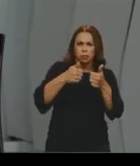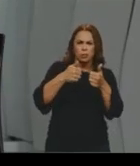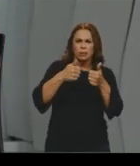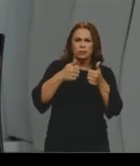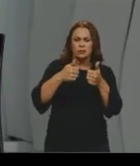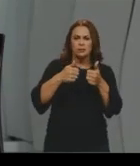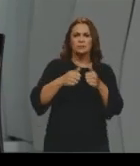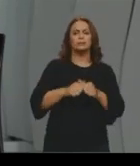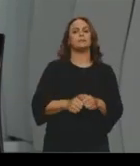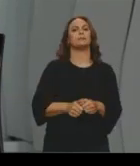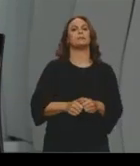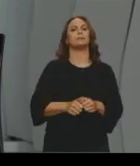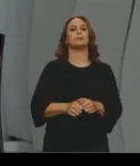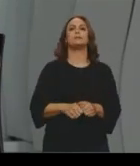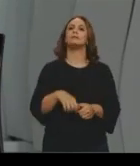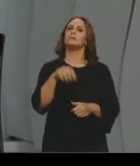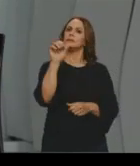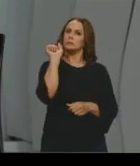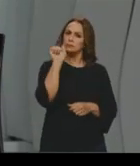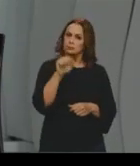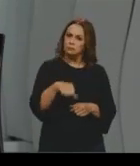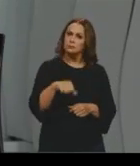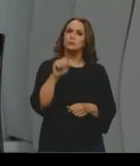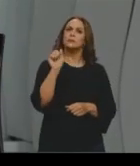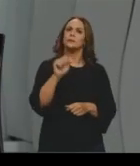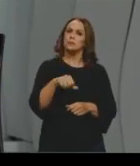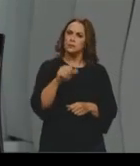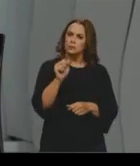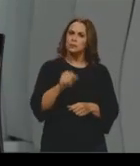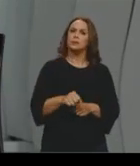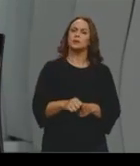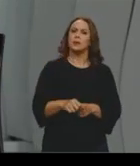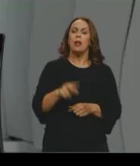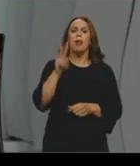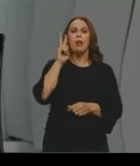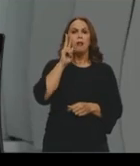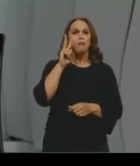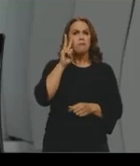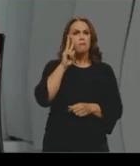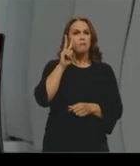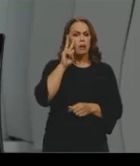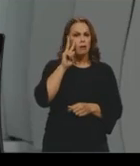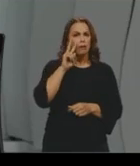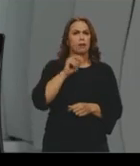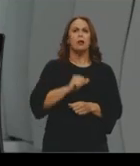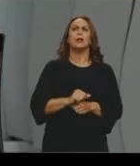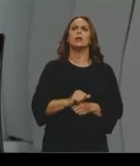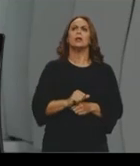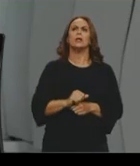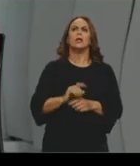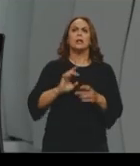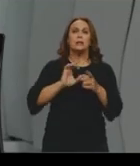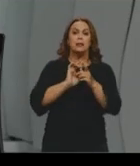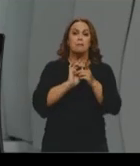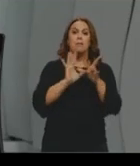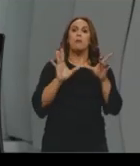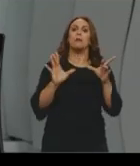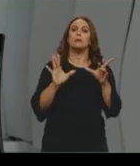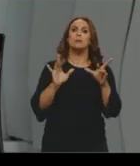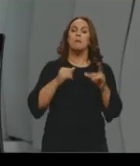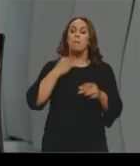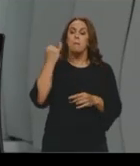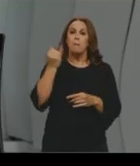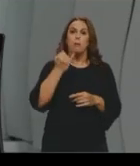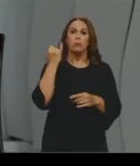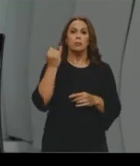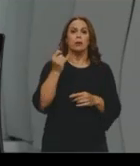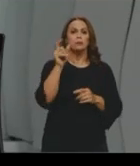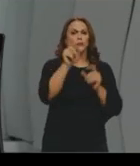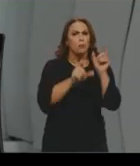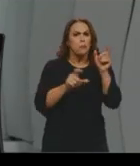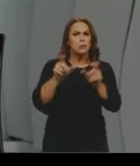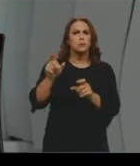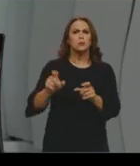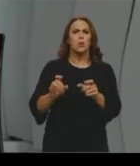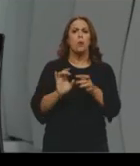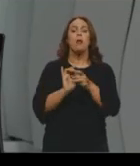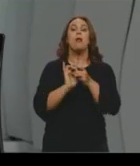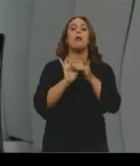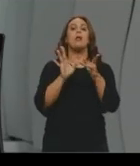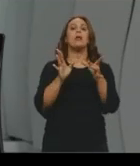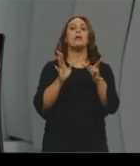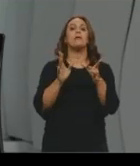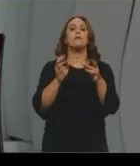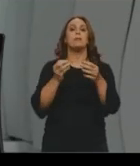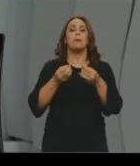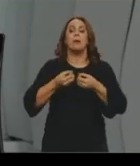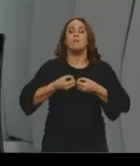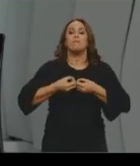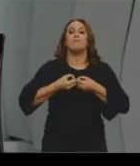entender que dentro de um regime democrático é muito importante que as pessoas tenham voz, né? Que elas possam falar sobre as suas